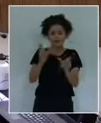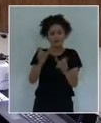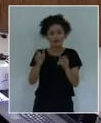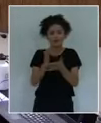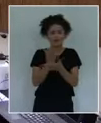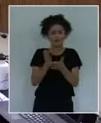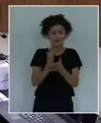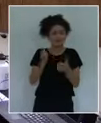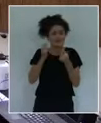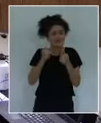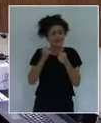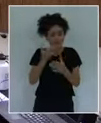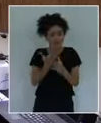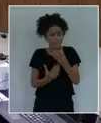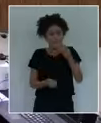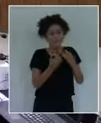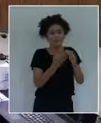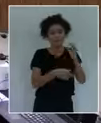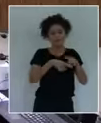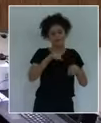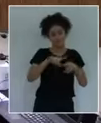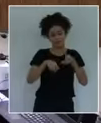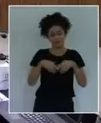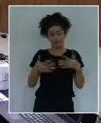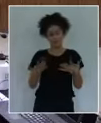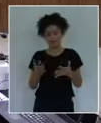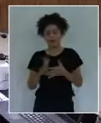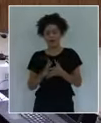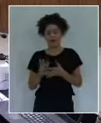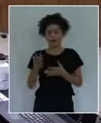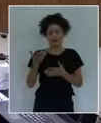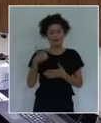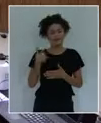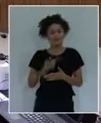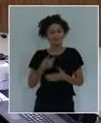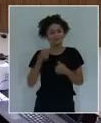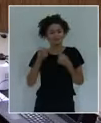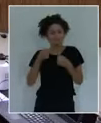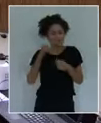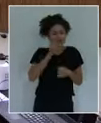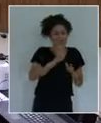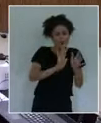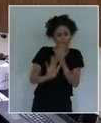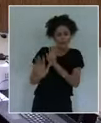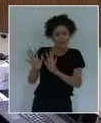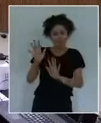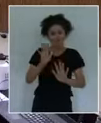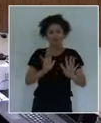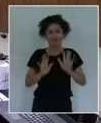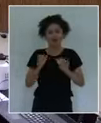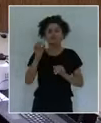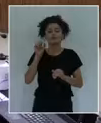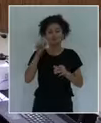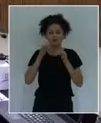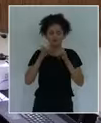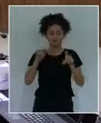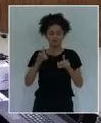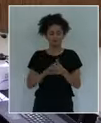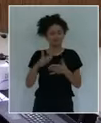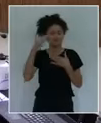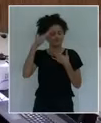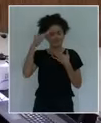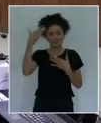enfim, as pessoas têm que ter cuidado de falar, de inventar, falar com exatidão, saber o que está falando. Tá? Muito obrigado.